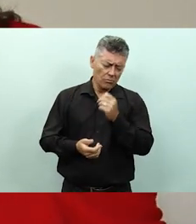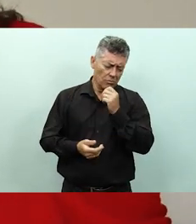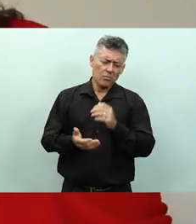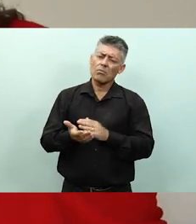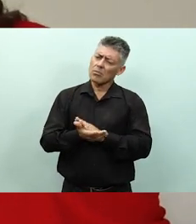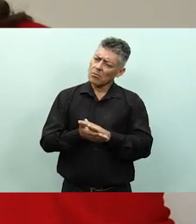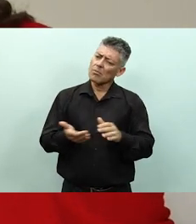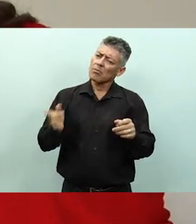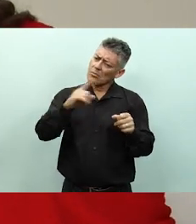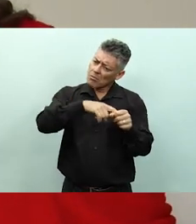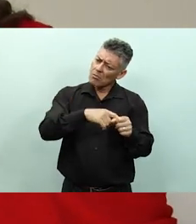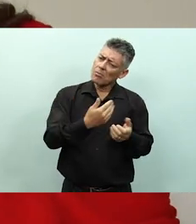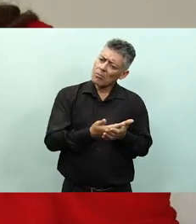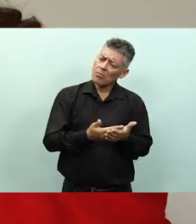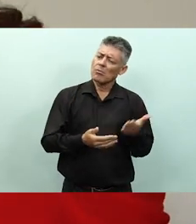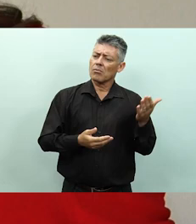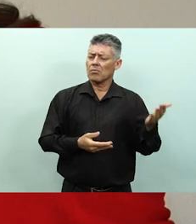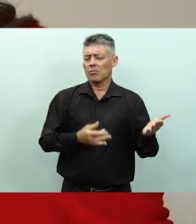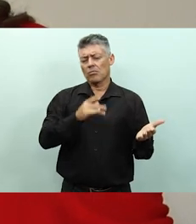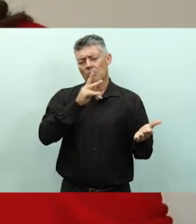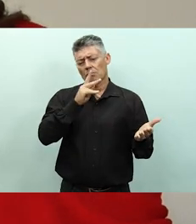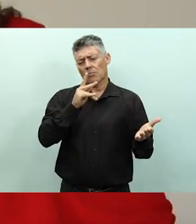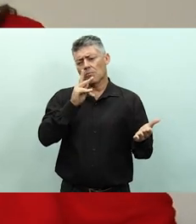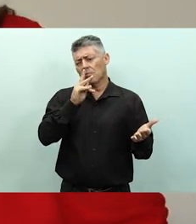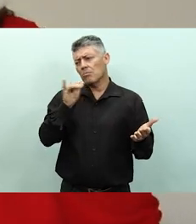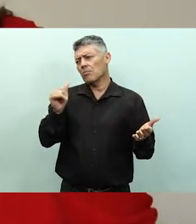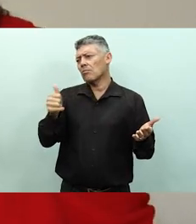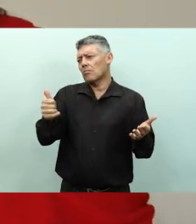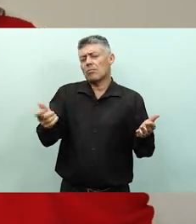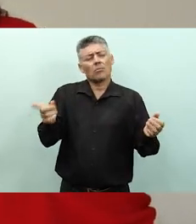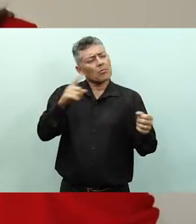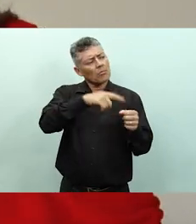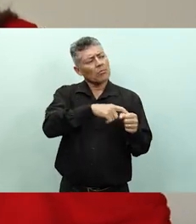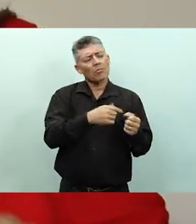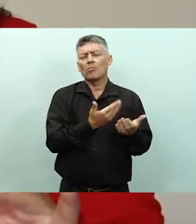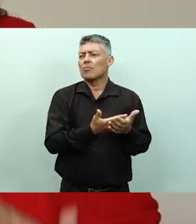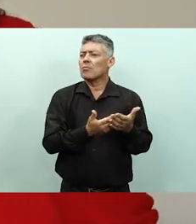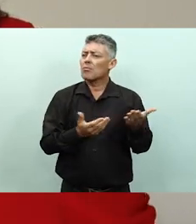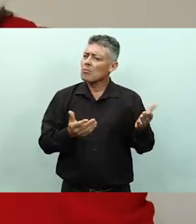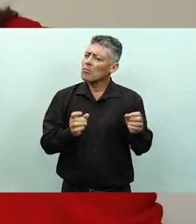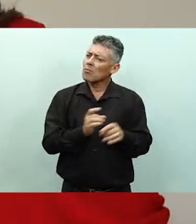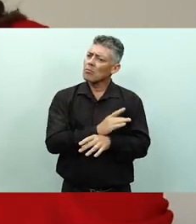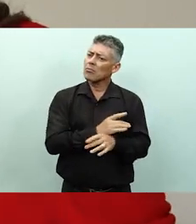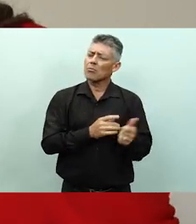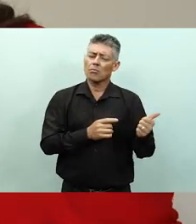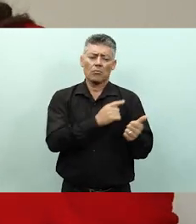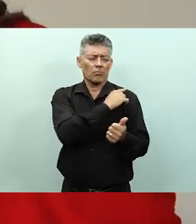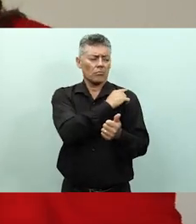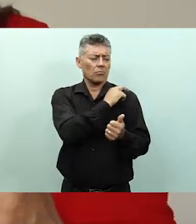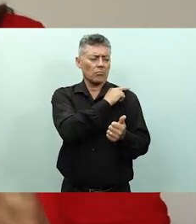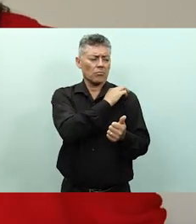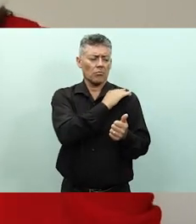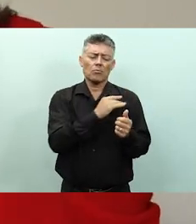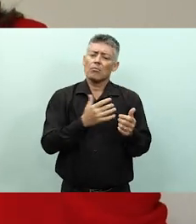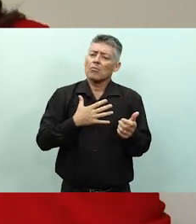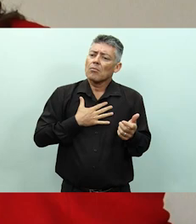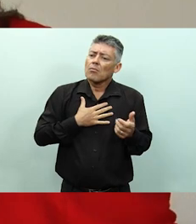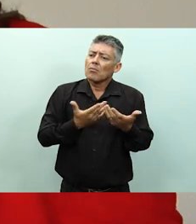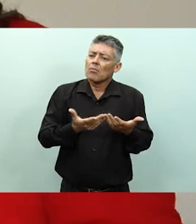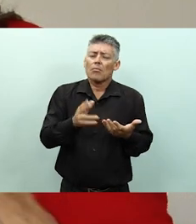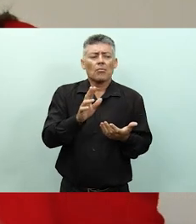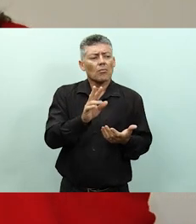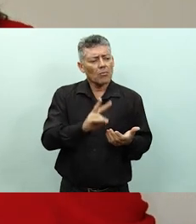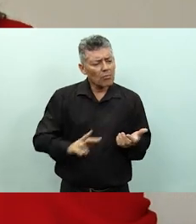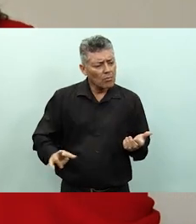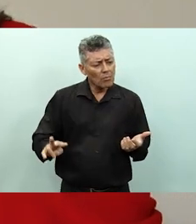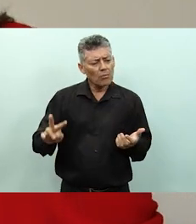eu tenho que voltar a estudar. Falou com meu pai, né, e disse, não, eu vou voltar a estudar, eu quero terminar o ensino médio, quero fazer vestibular,